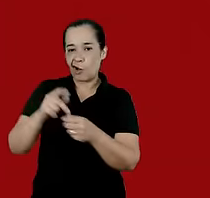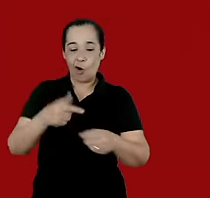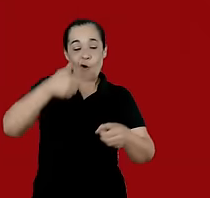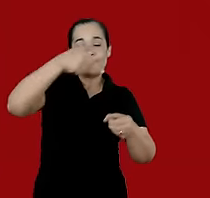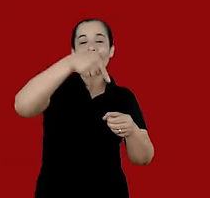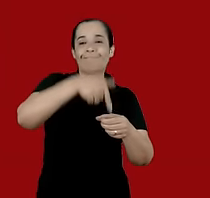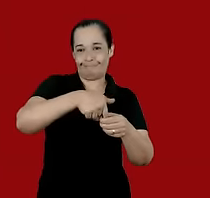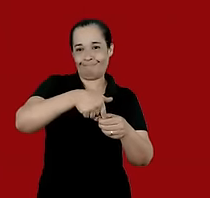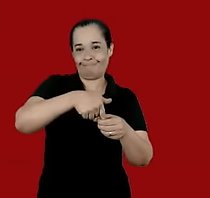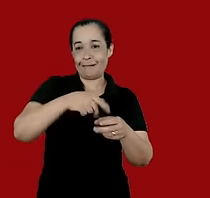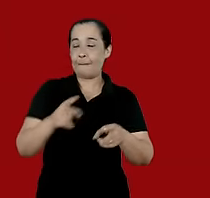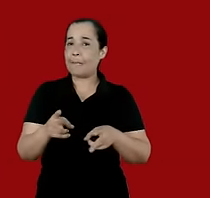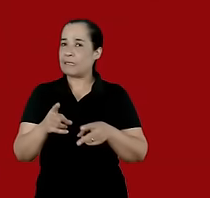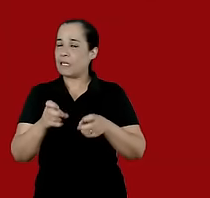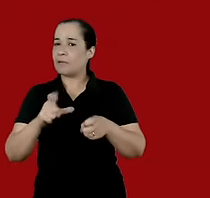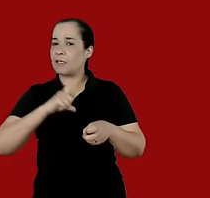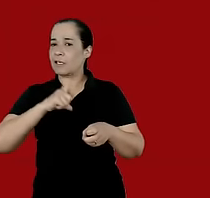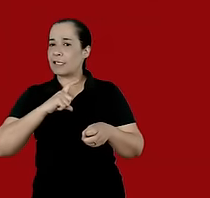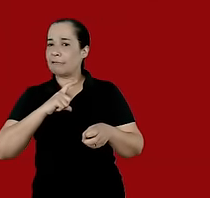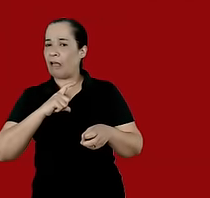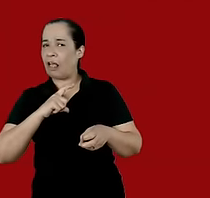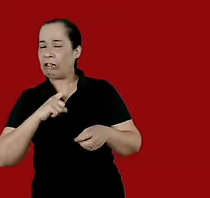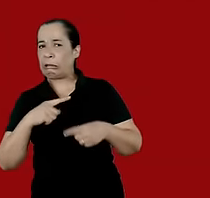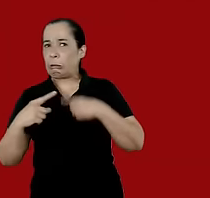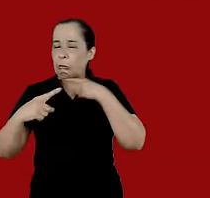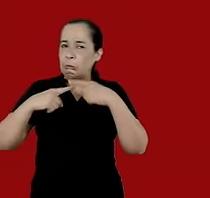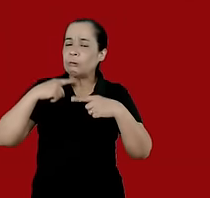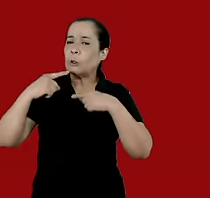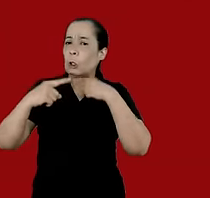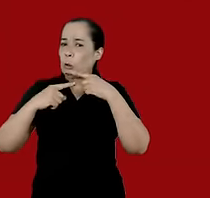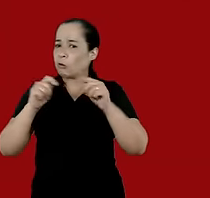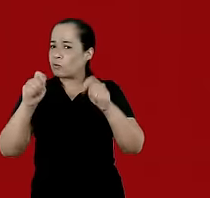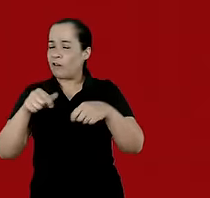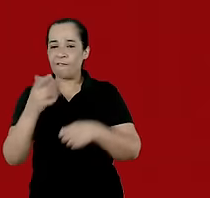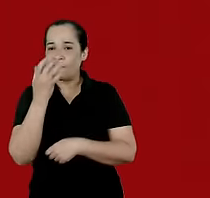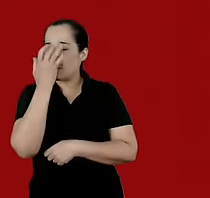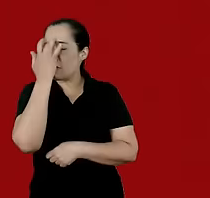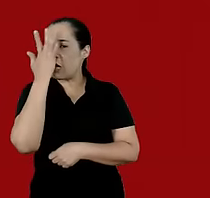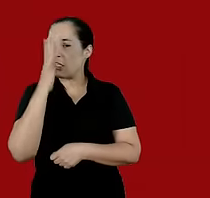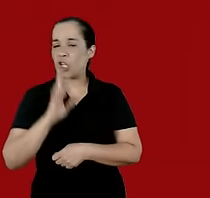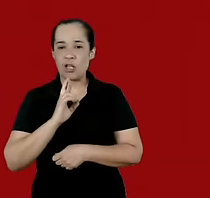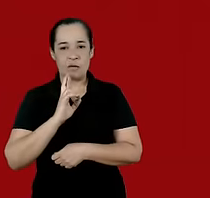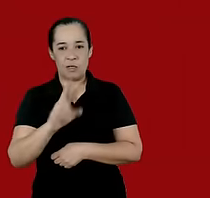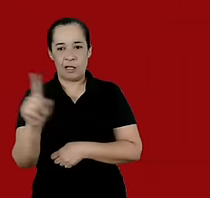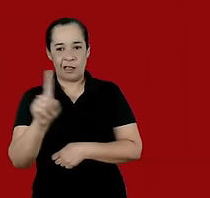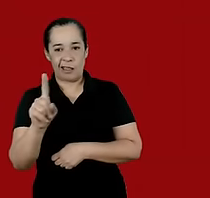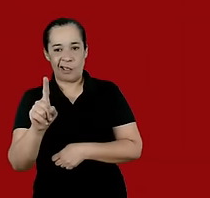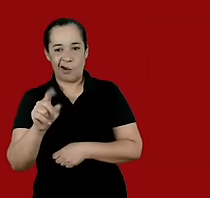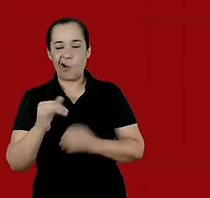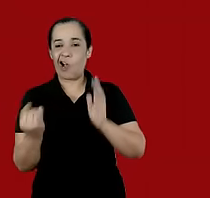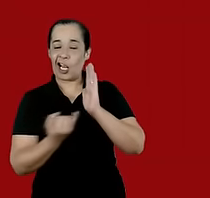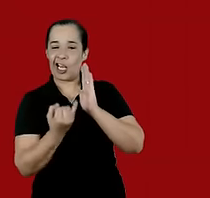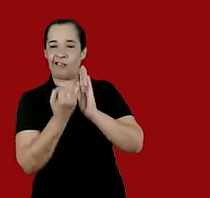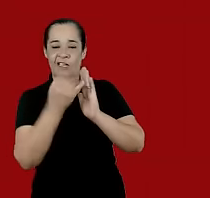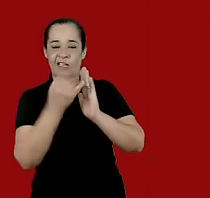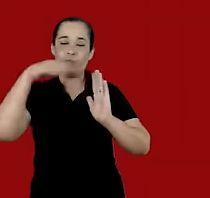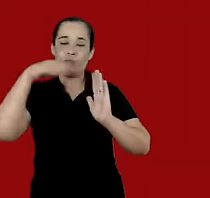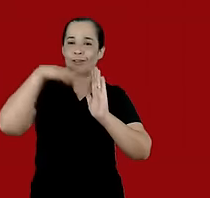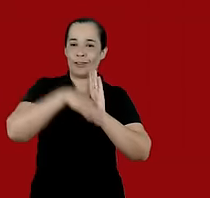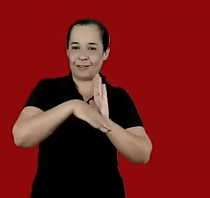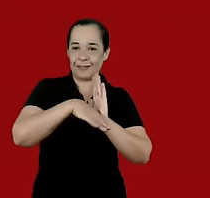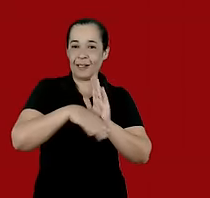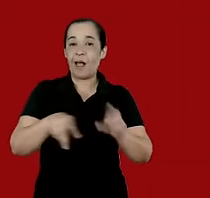dá para dizer que pelo menos tem uma incerteza adicional Então não é tão fácil concluir né que a desinflação vai vir dessa parte de commodity